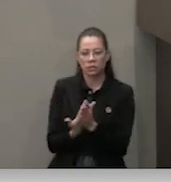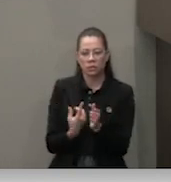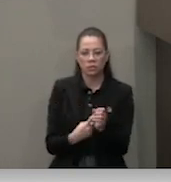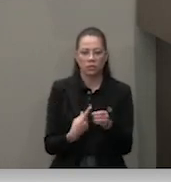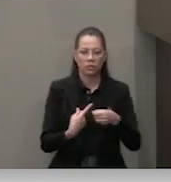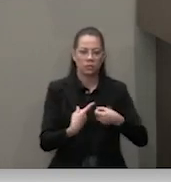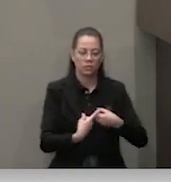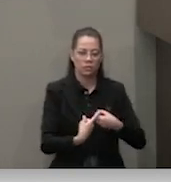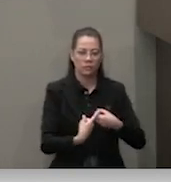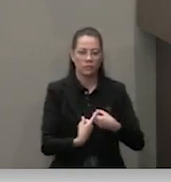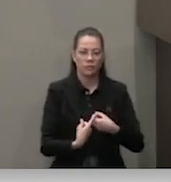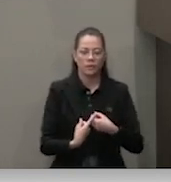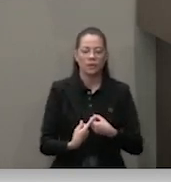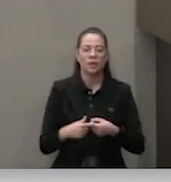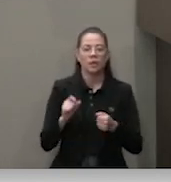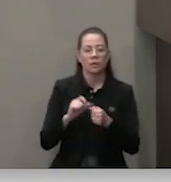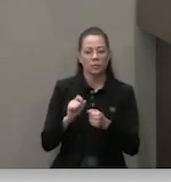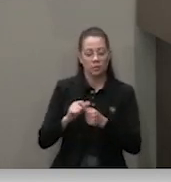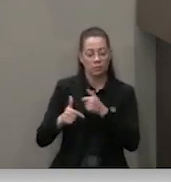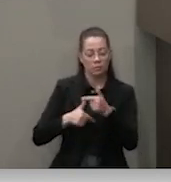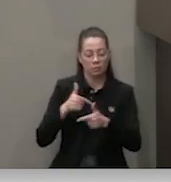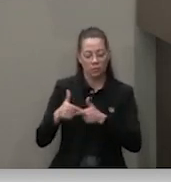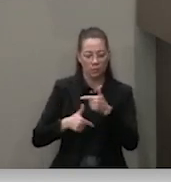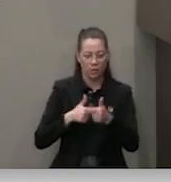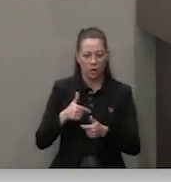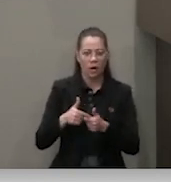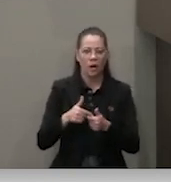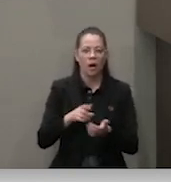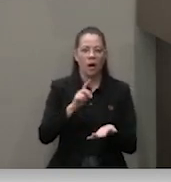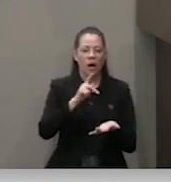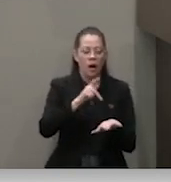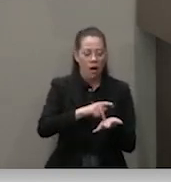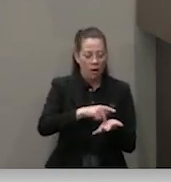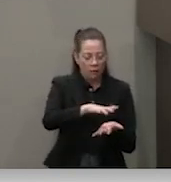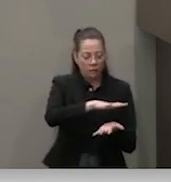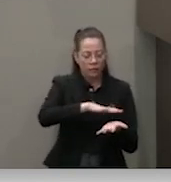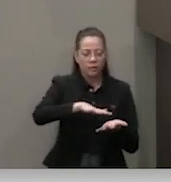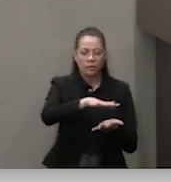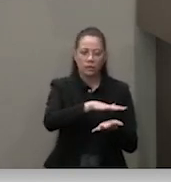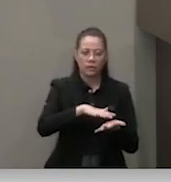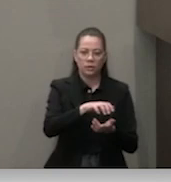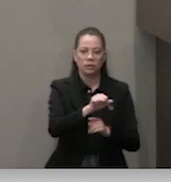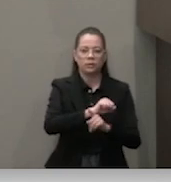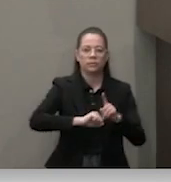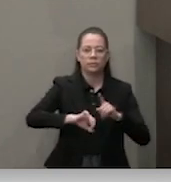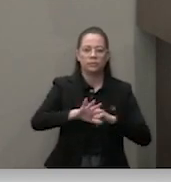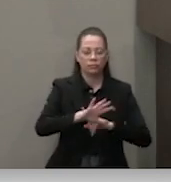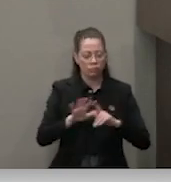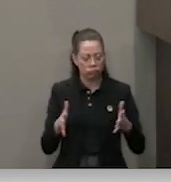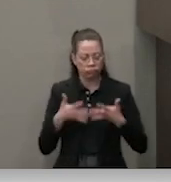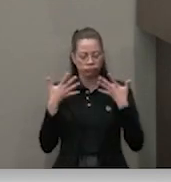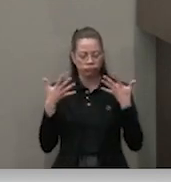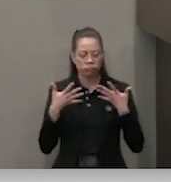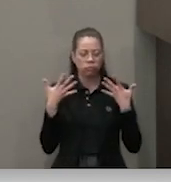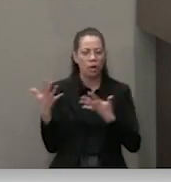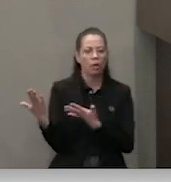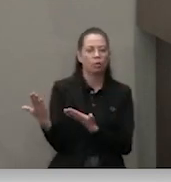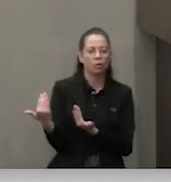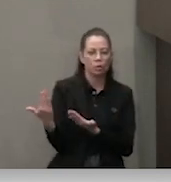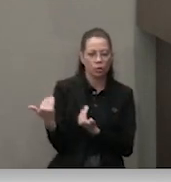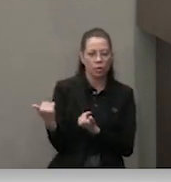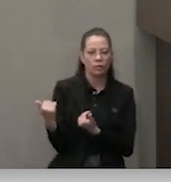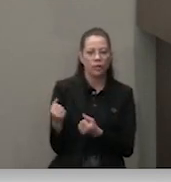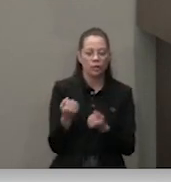cidade atuante realizando trabalho social tá que inspira jovens e